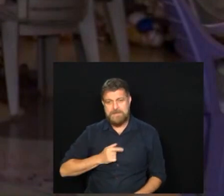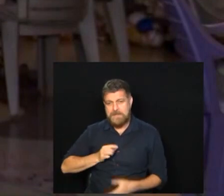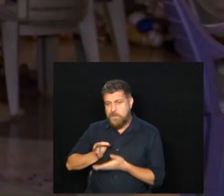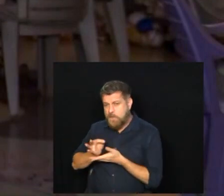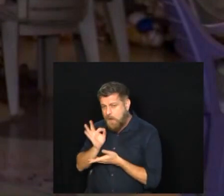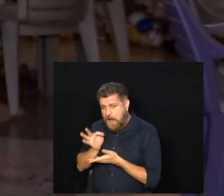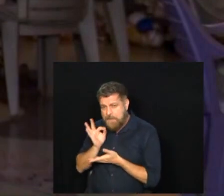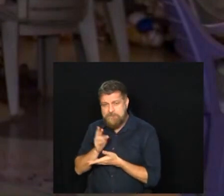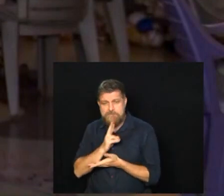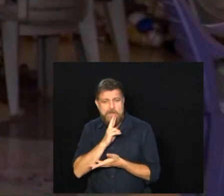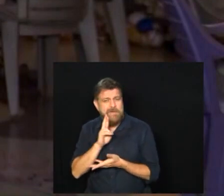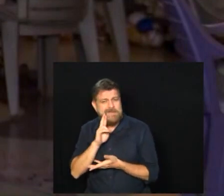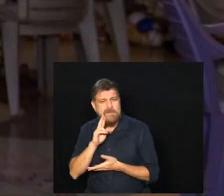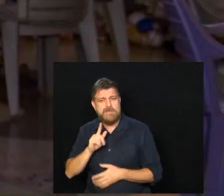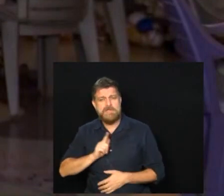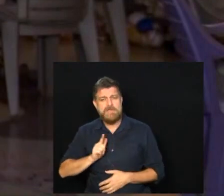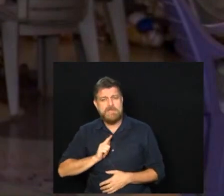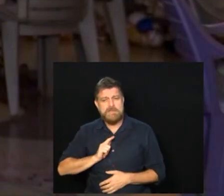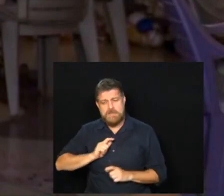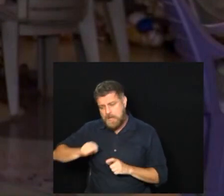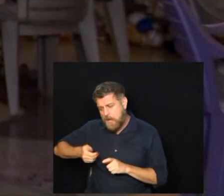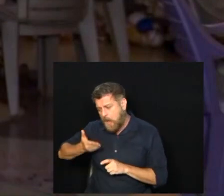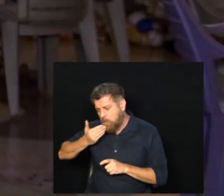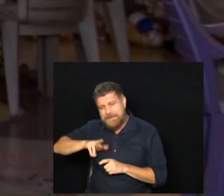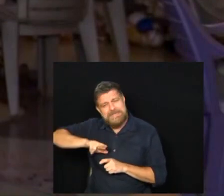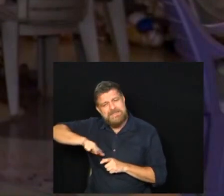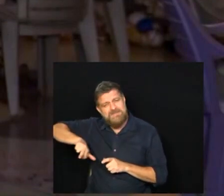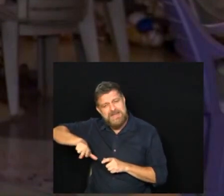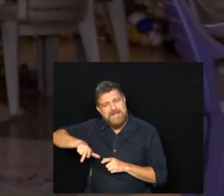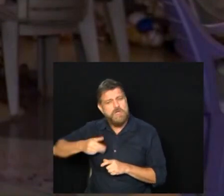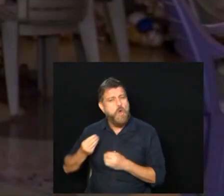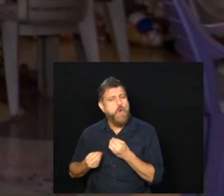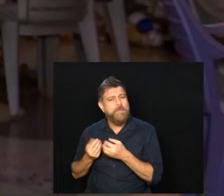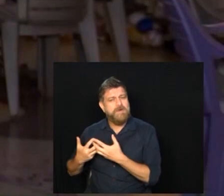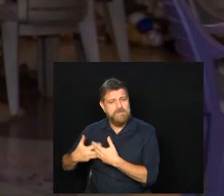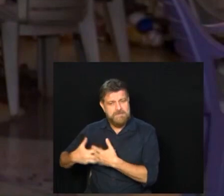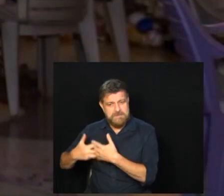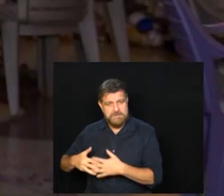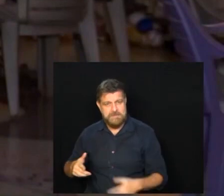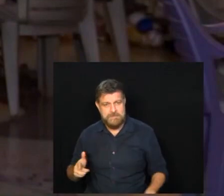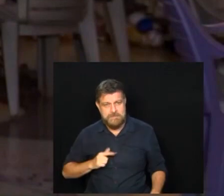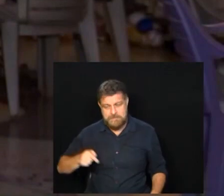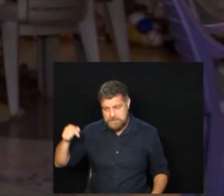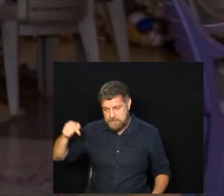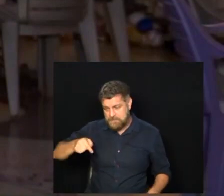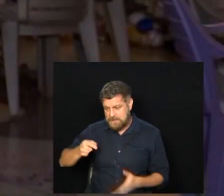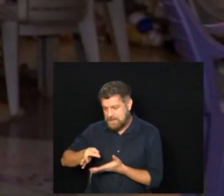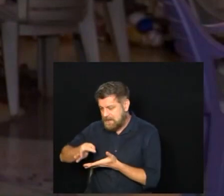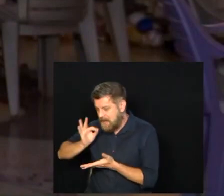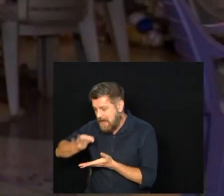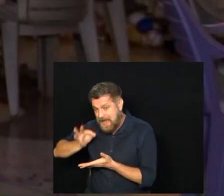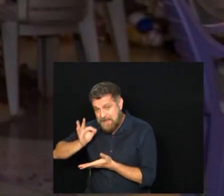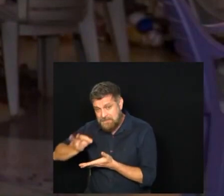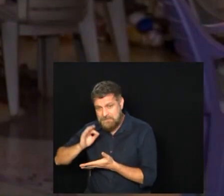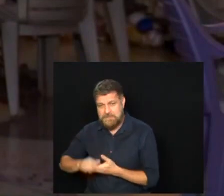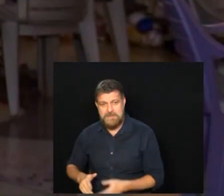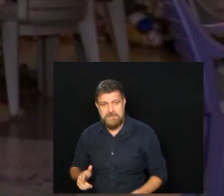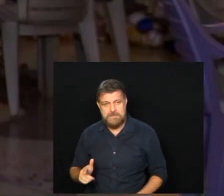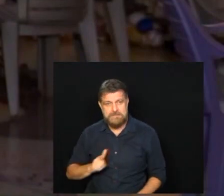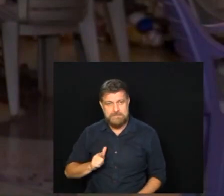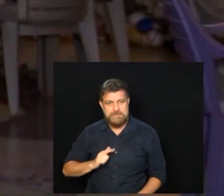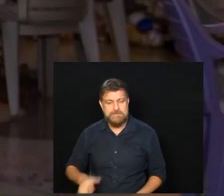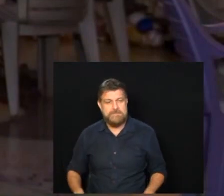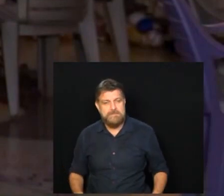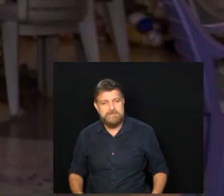é um restaurante, tem comidas diferentes também? Como funciona? Sim, esse é o Valaquilha Café, café e